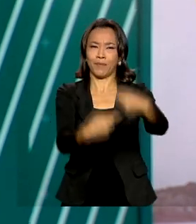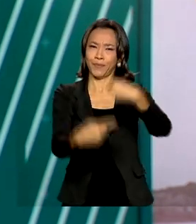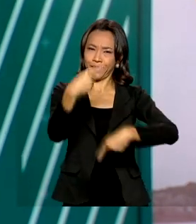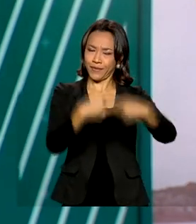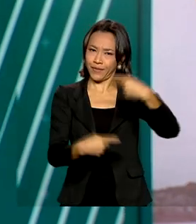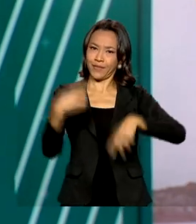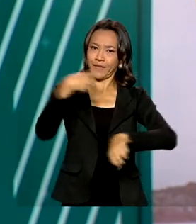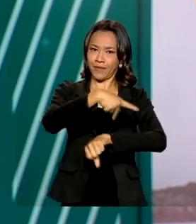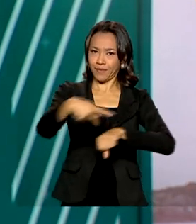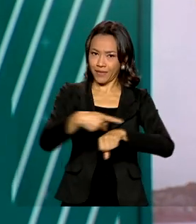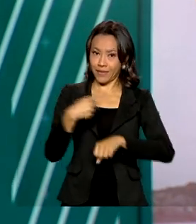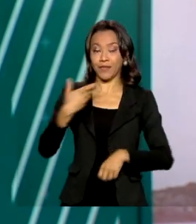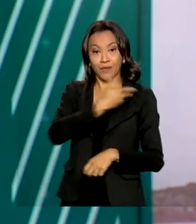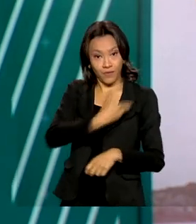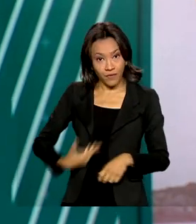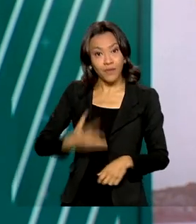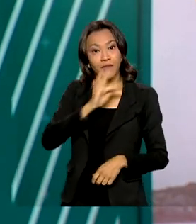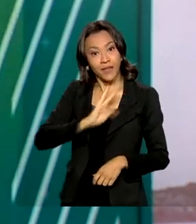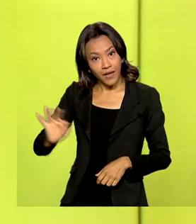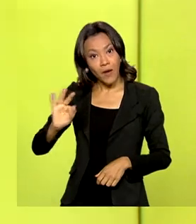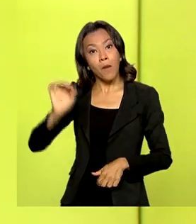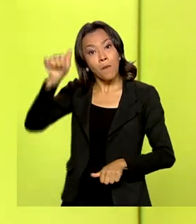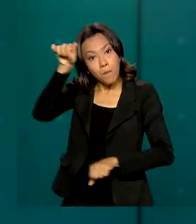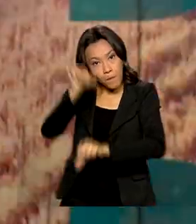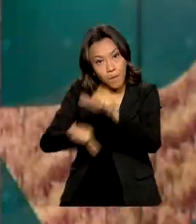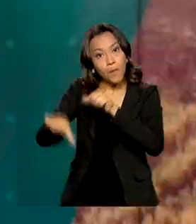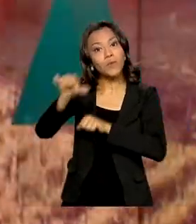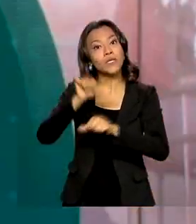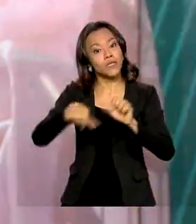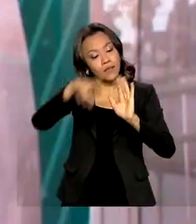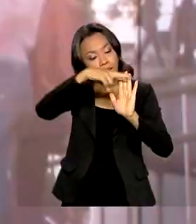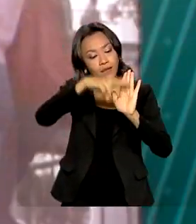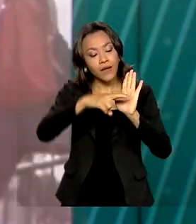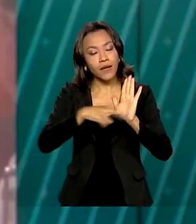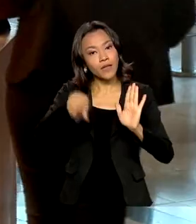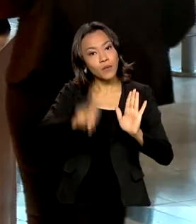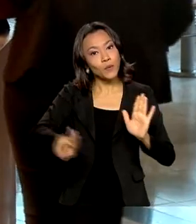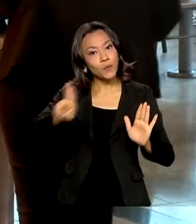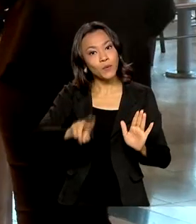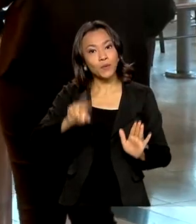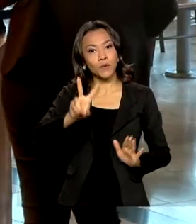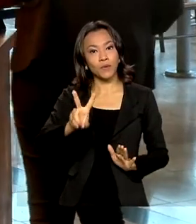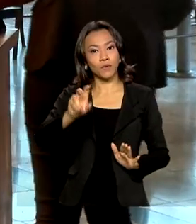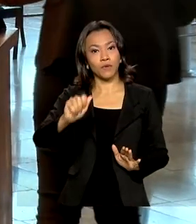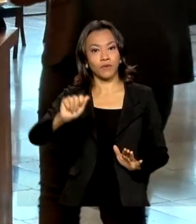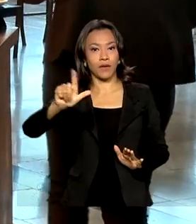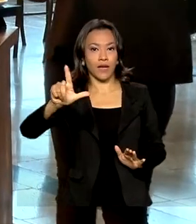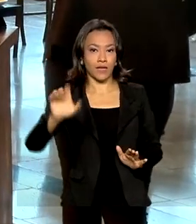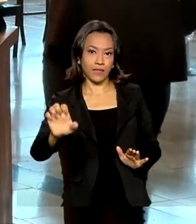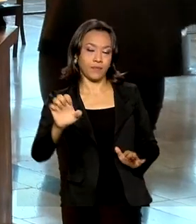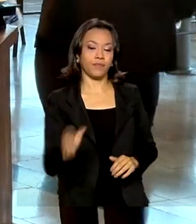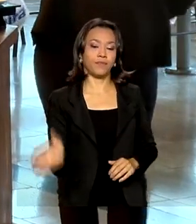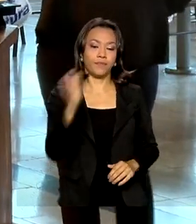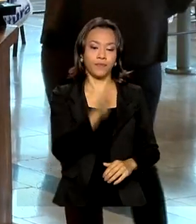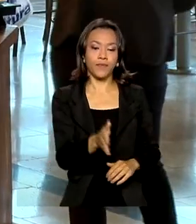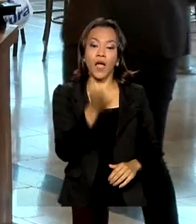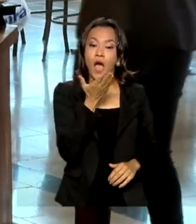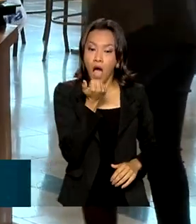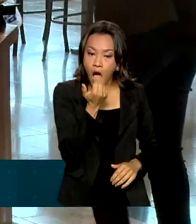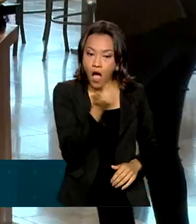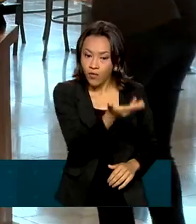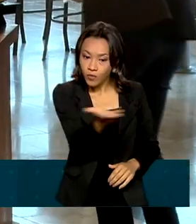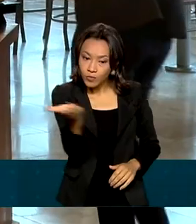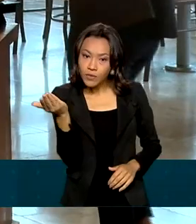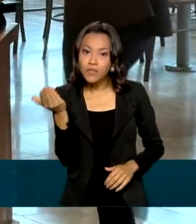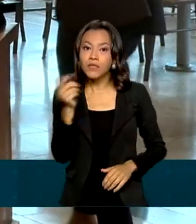e o governo federal propõe mudanças nas regras de utilização do vale. A alimentação de trabalhadores tem